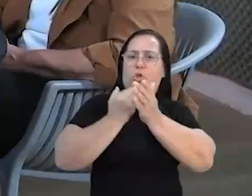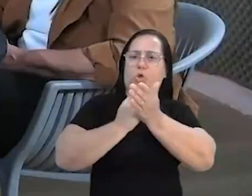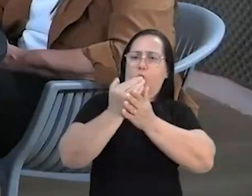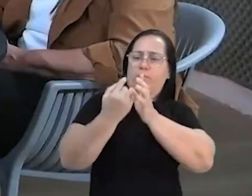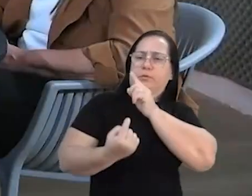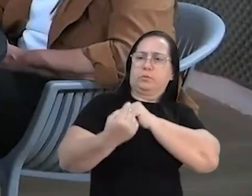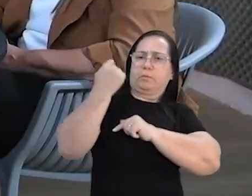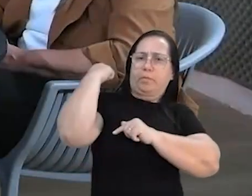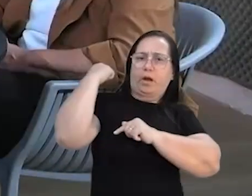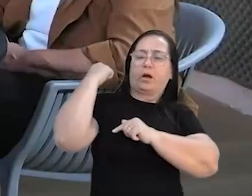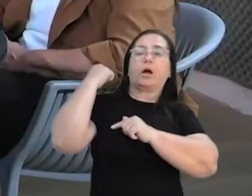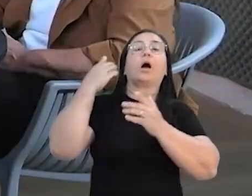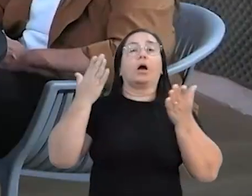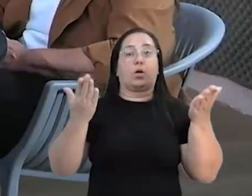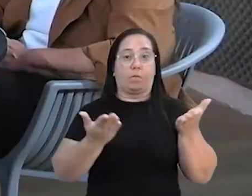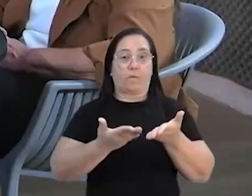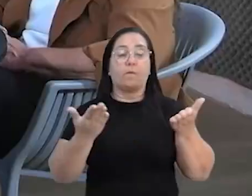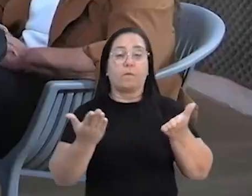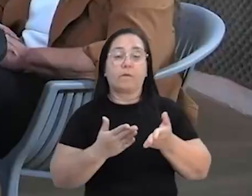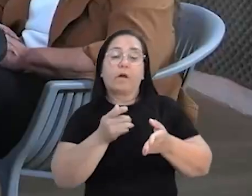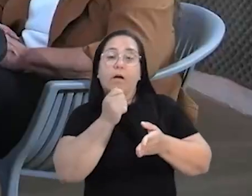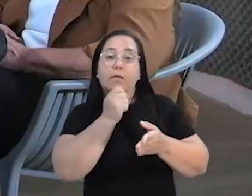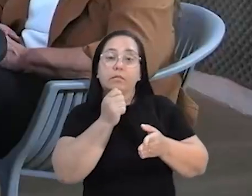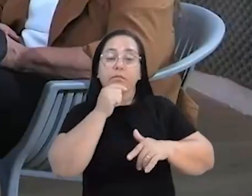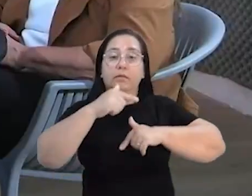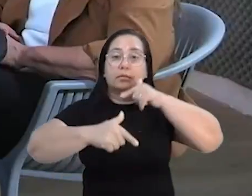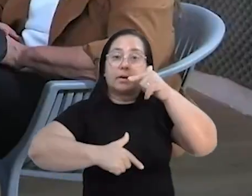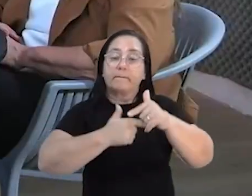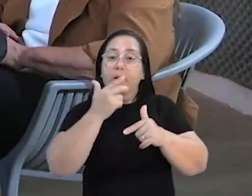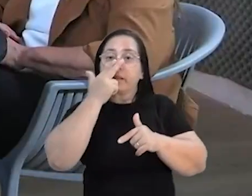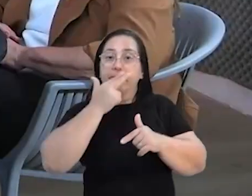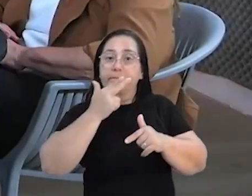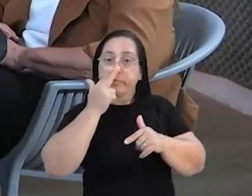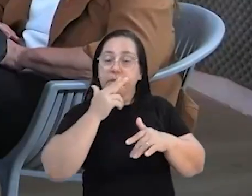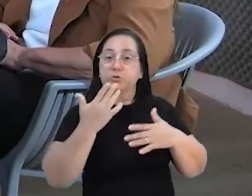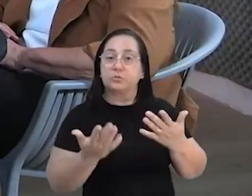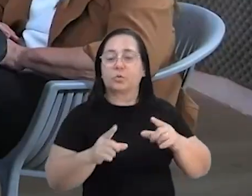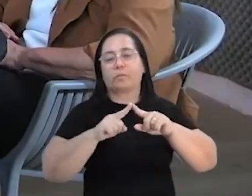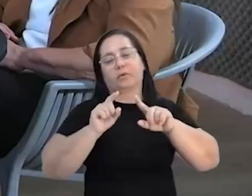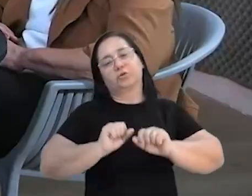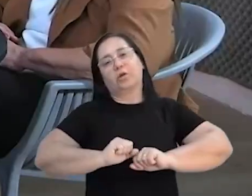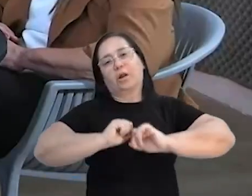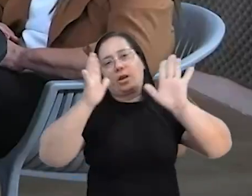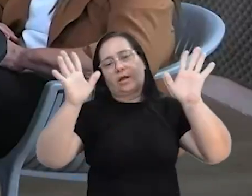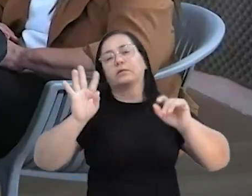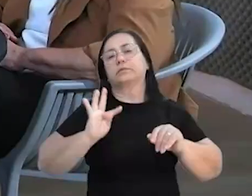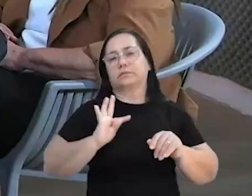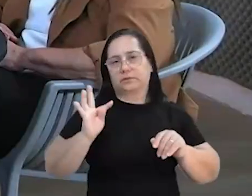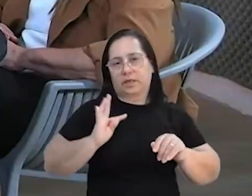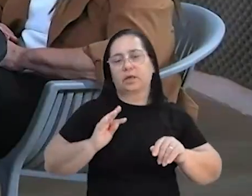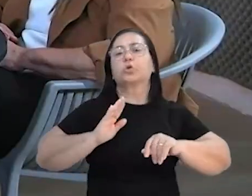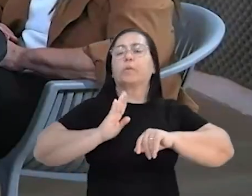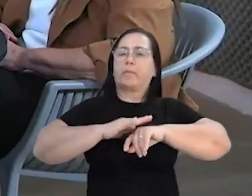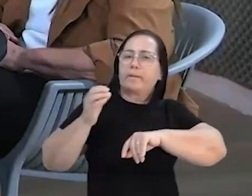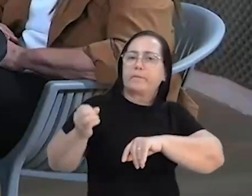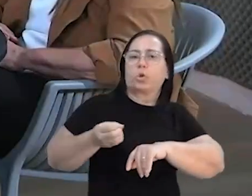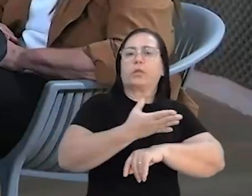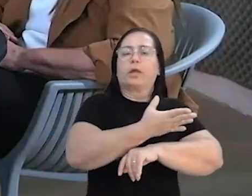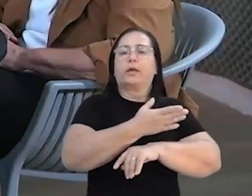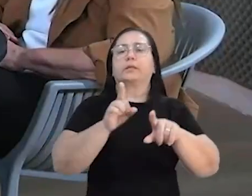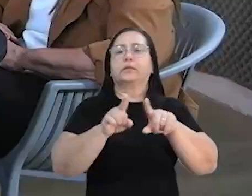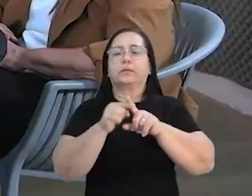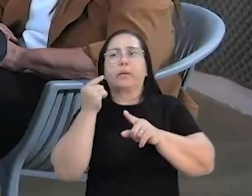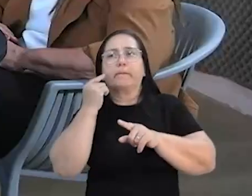começo e como a gente ainda trabalha com isso. Mas claro, né, gente, com técnicas muito mais modernas,